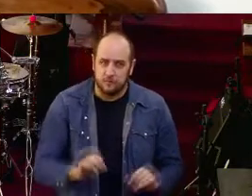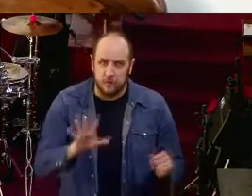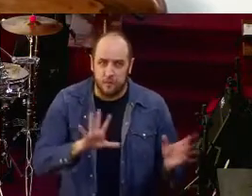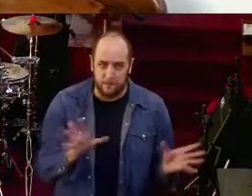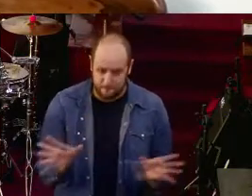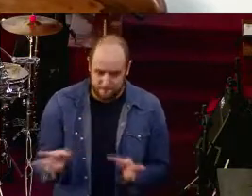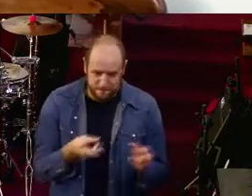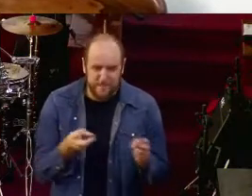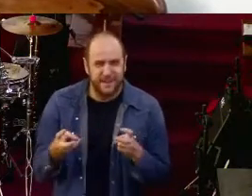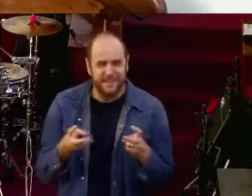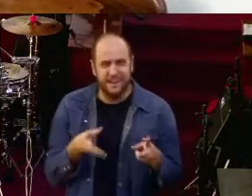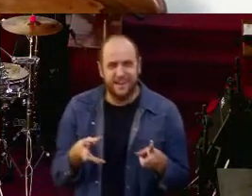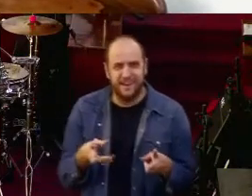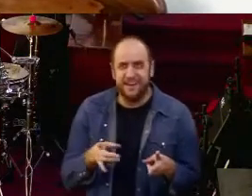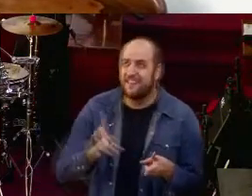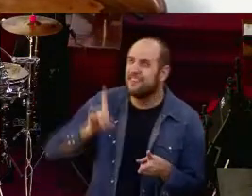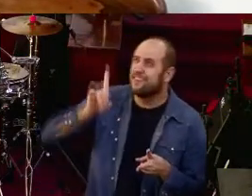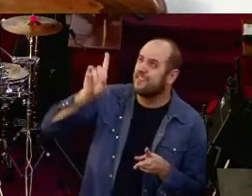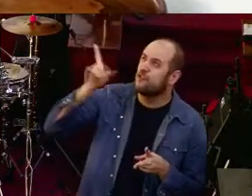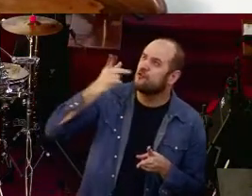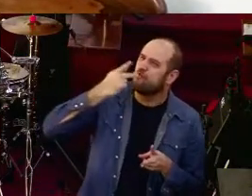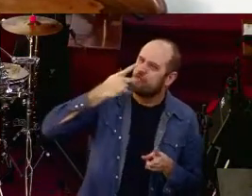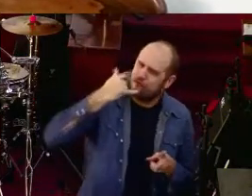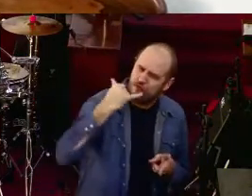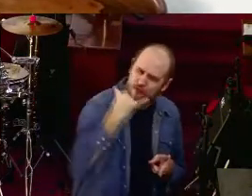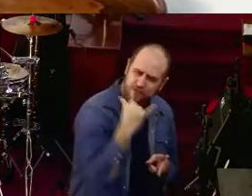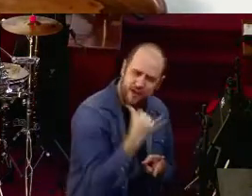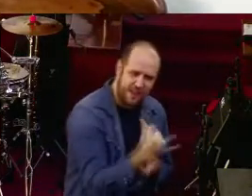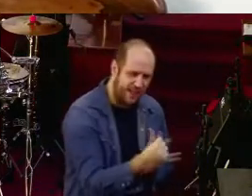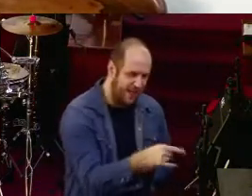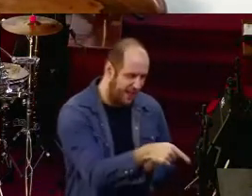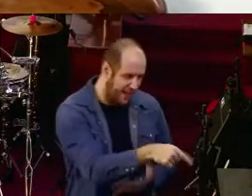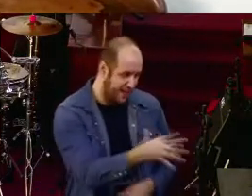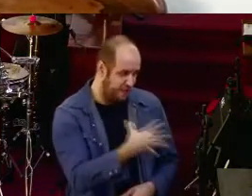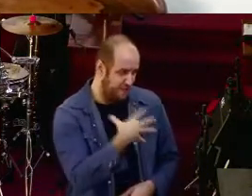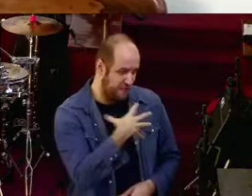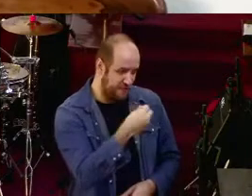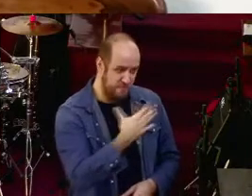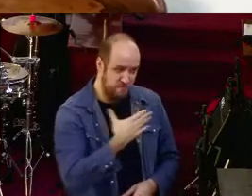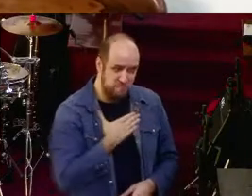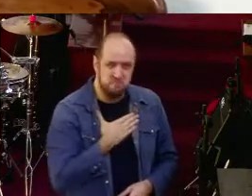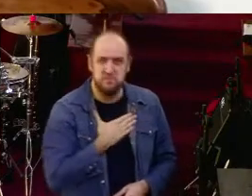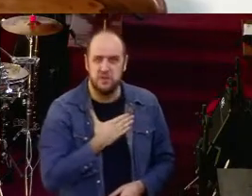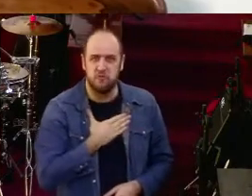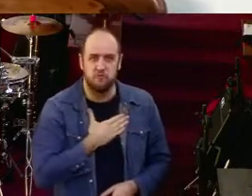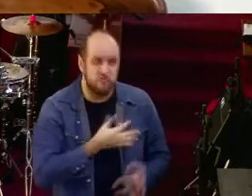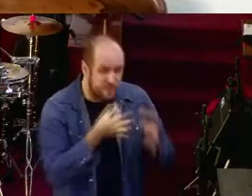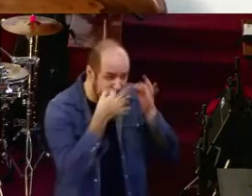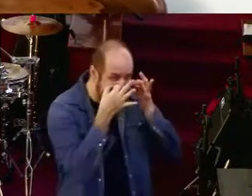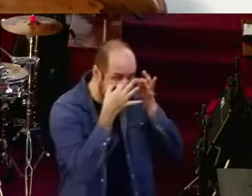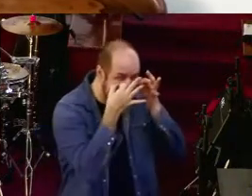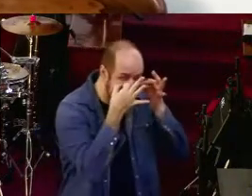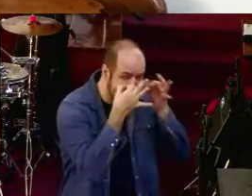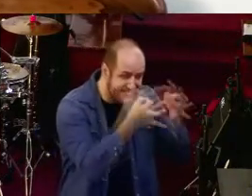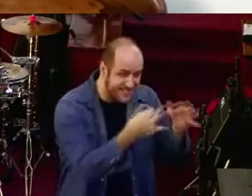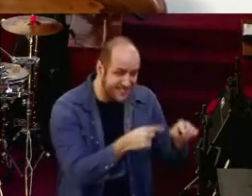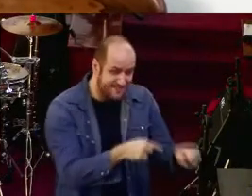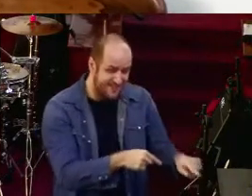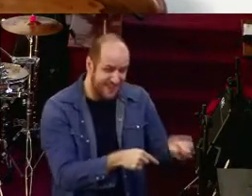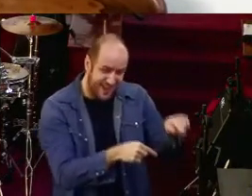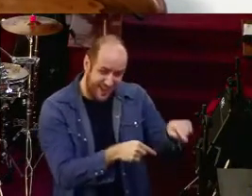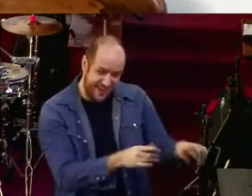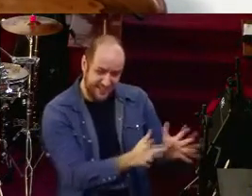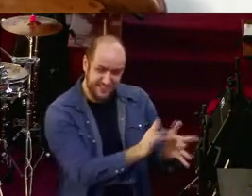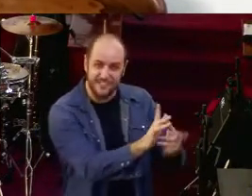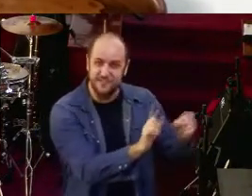confirmação de Deus, diante de Deus falar: ele é o meu filho amado, ouçam a ele, ele é o rei, ele